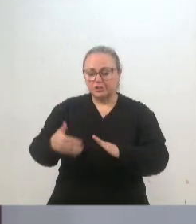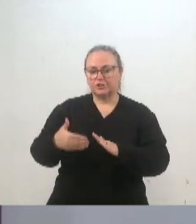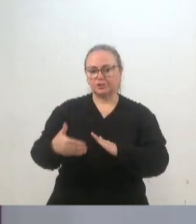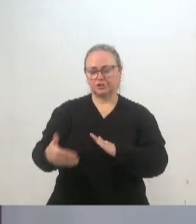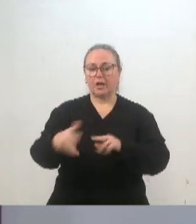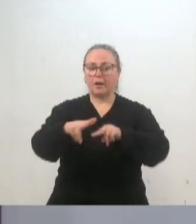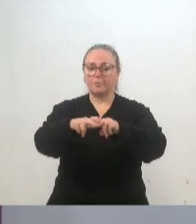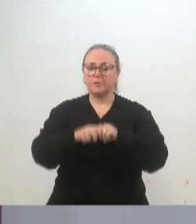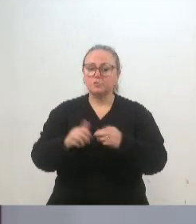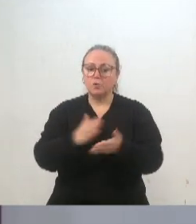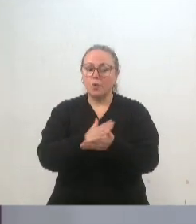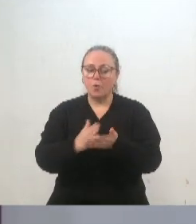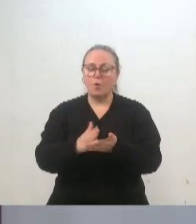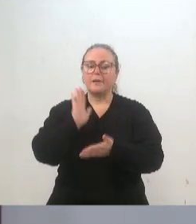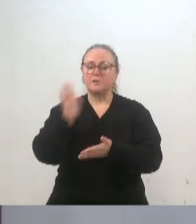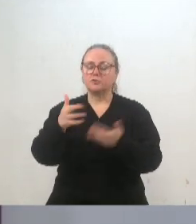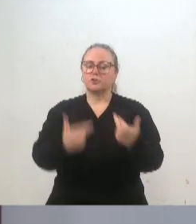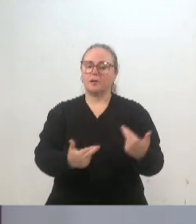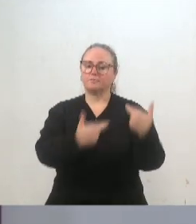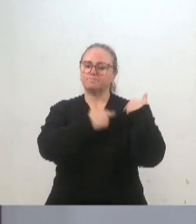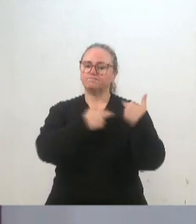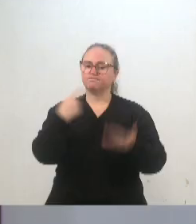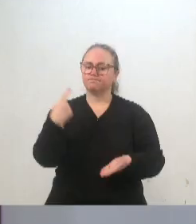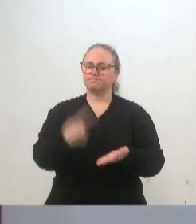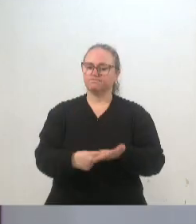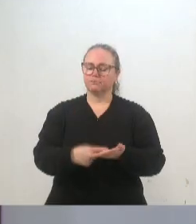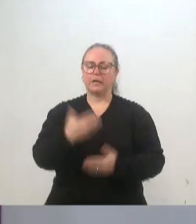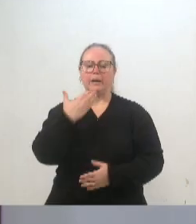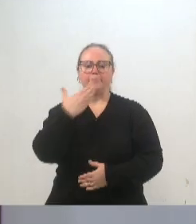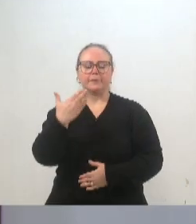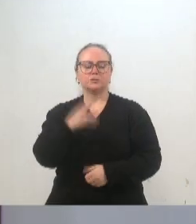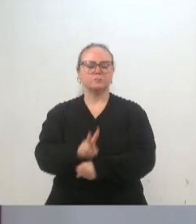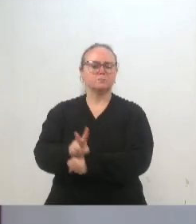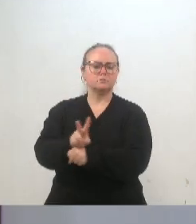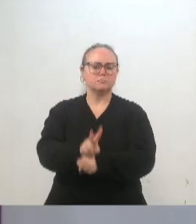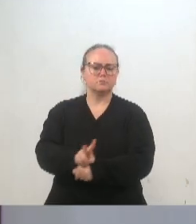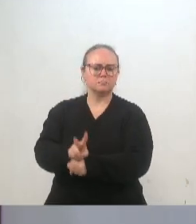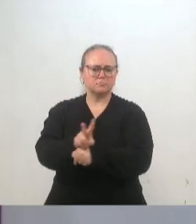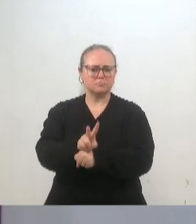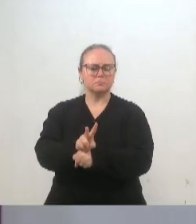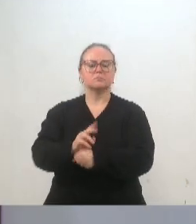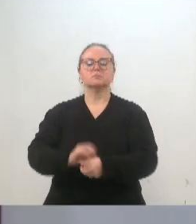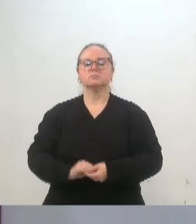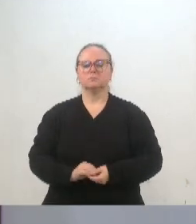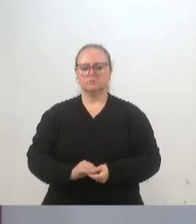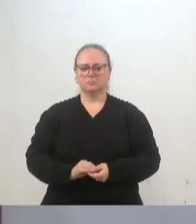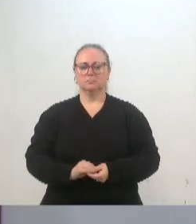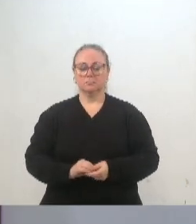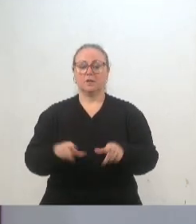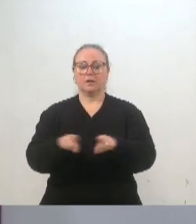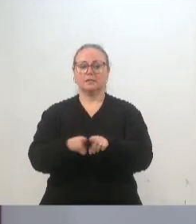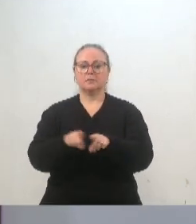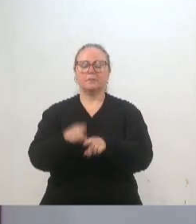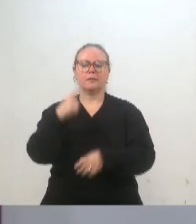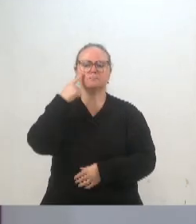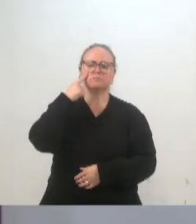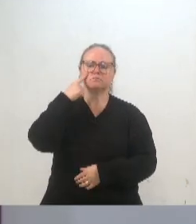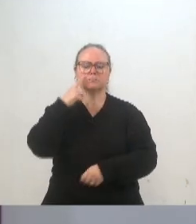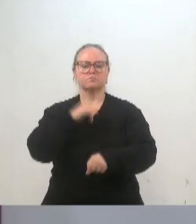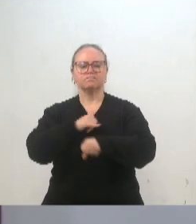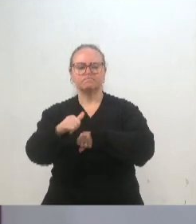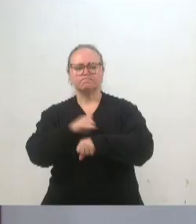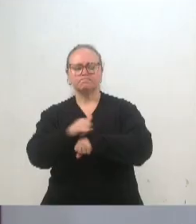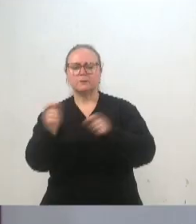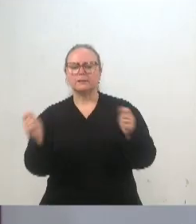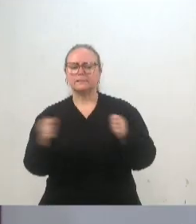nos comprometemos a pedir auditorias, a buscar meios legais, jurídicos, que